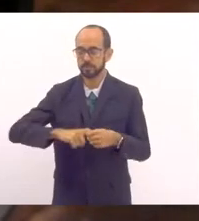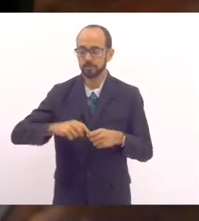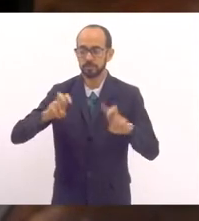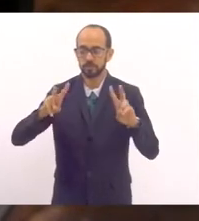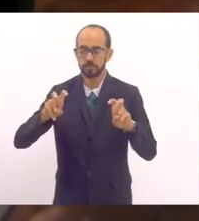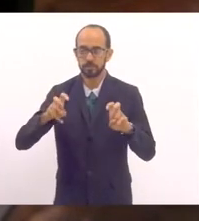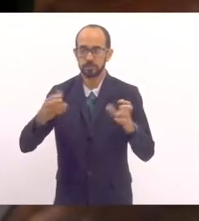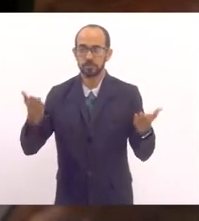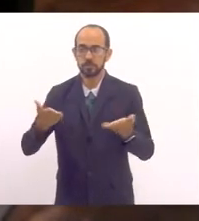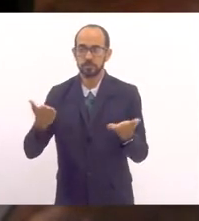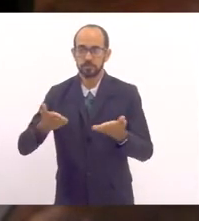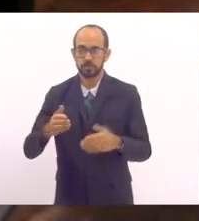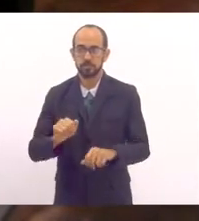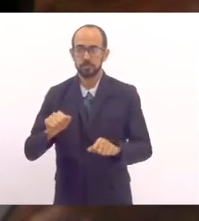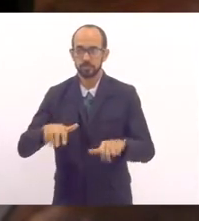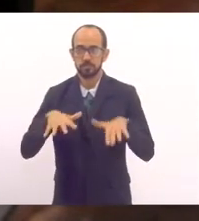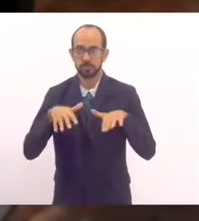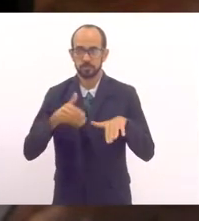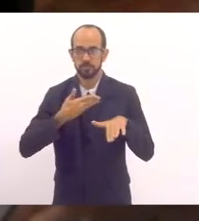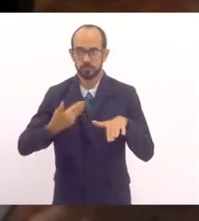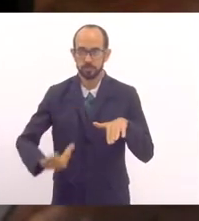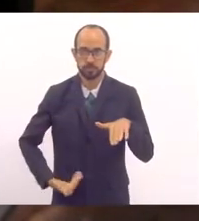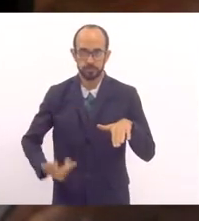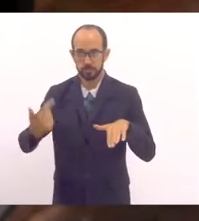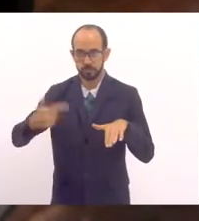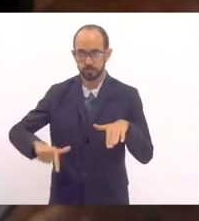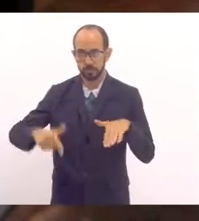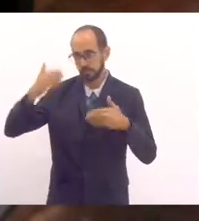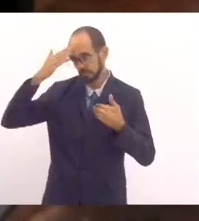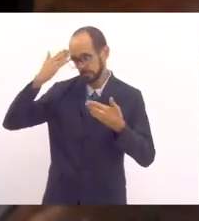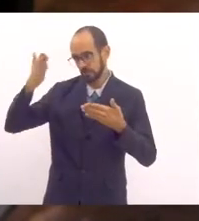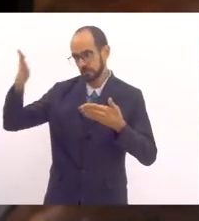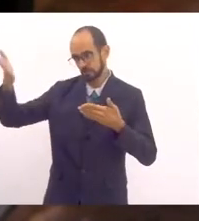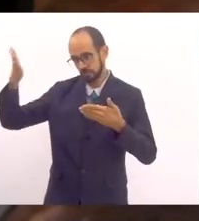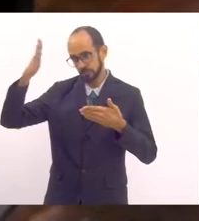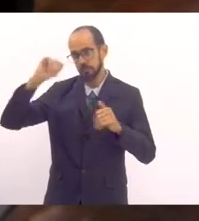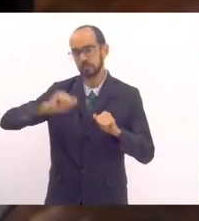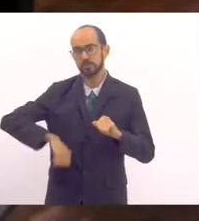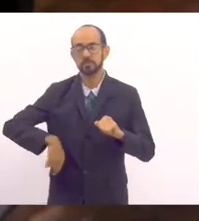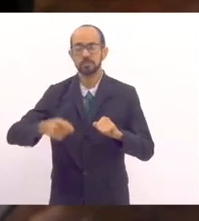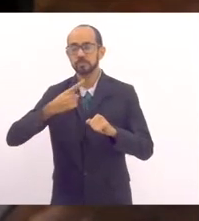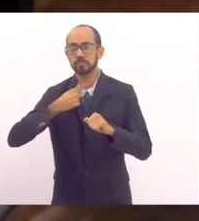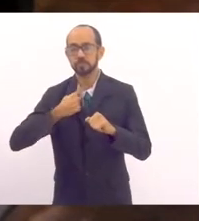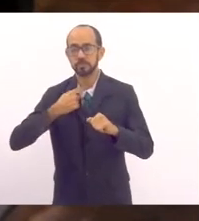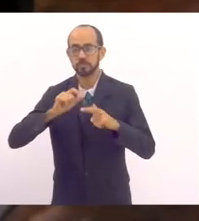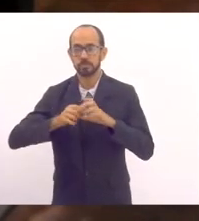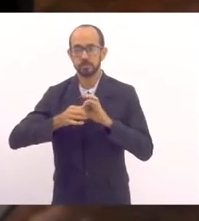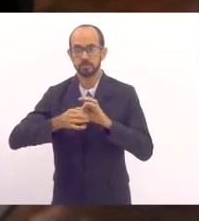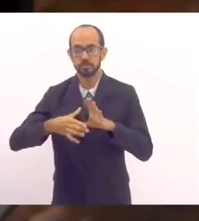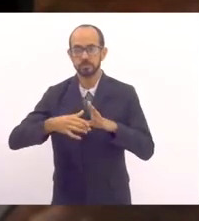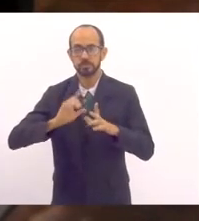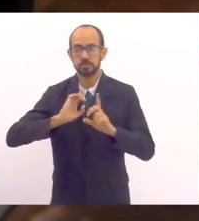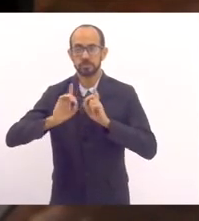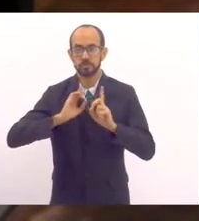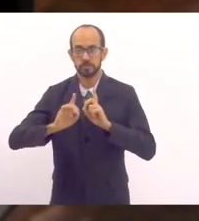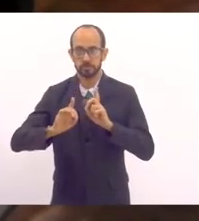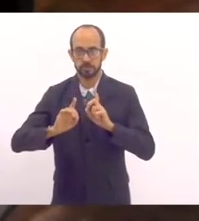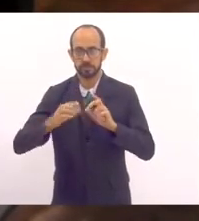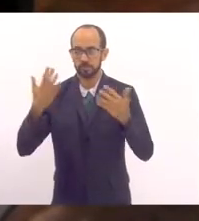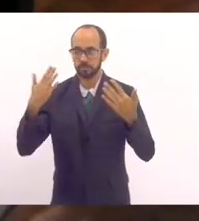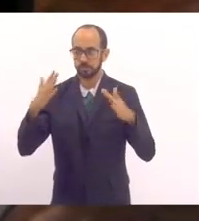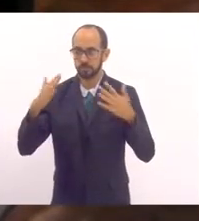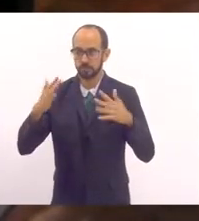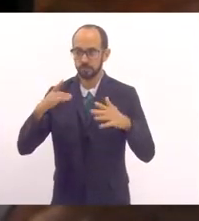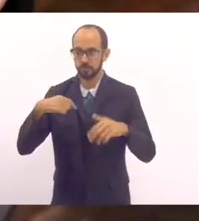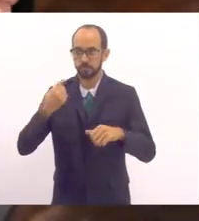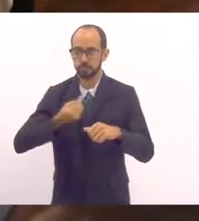né? Que é a nossa audiência, né? Mais uma vez, agradecer à senhora pela vontade, disposição de discutir. Parabéns, a gente está